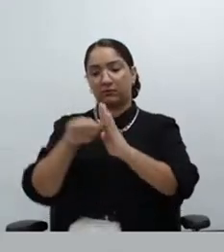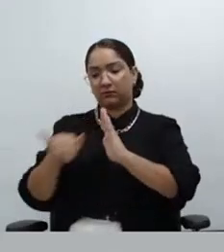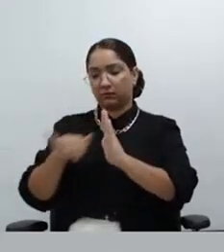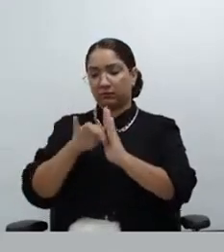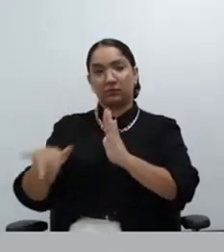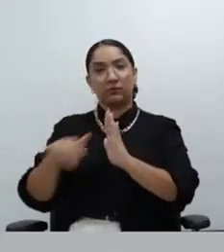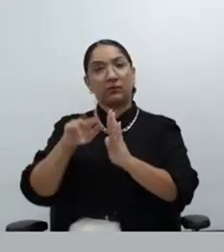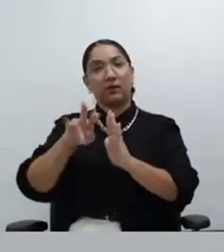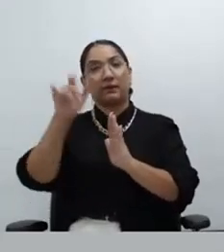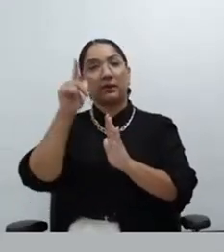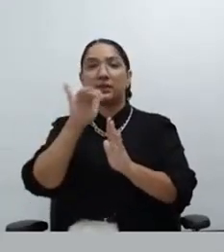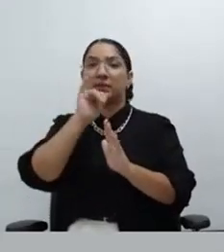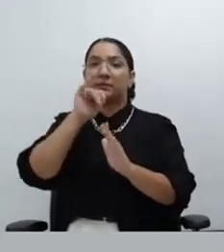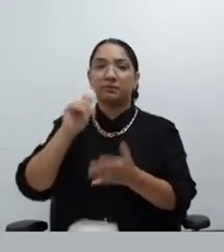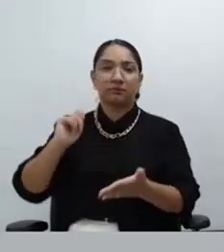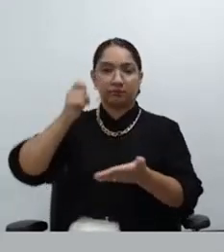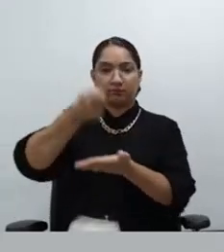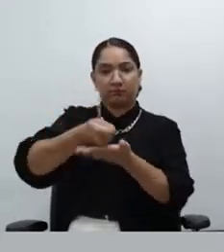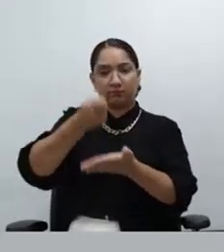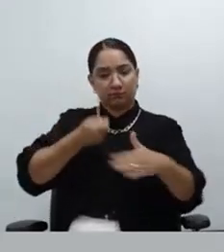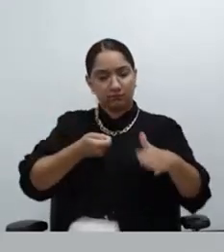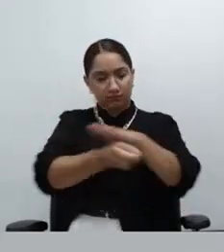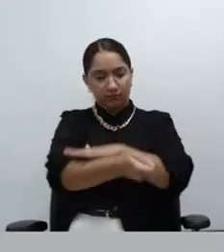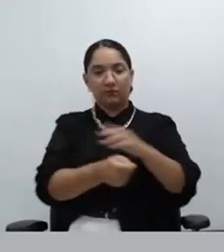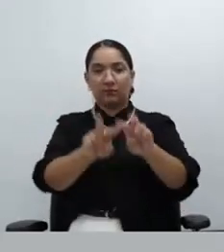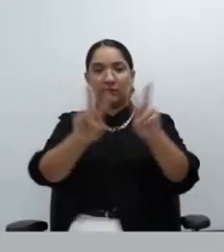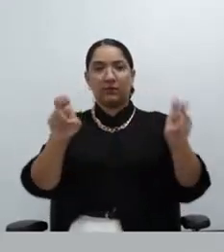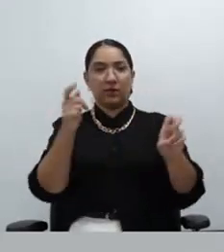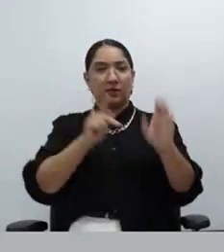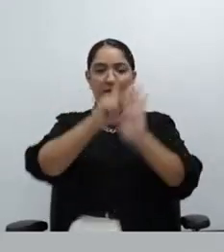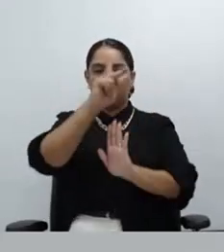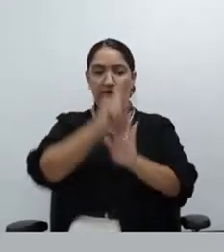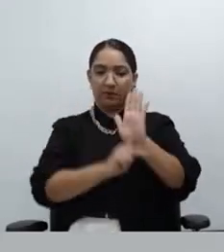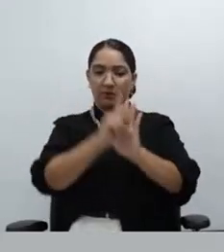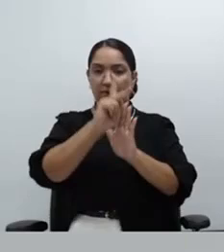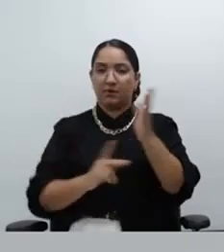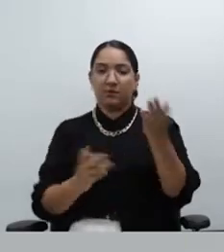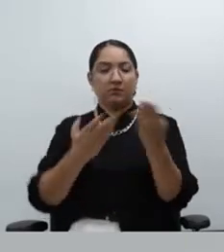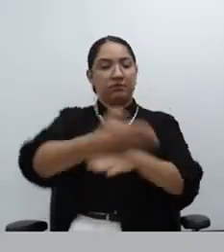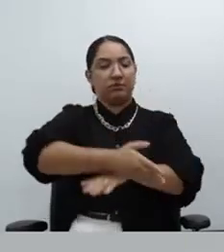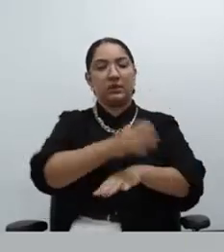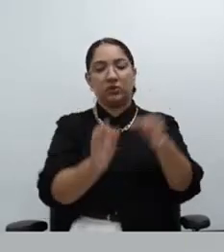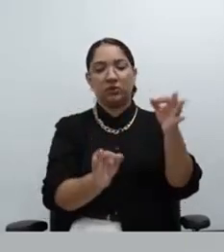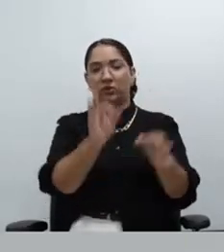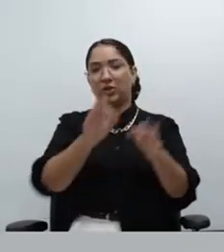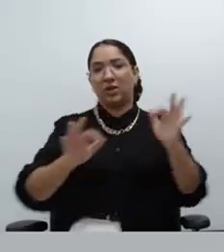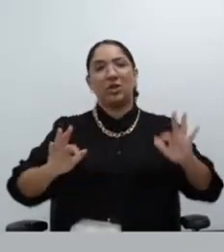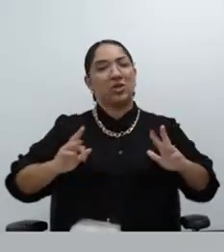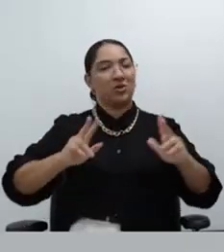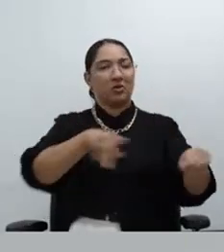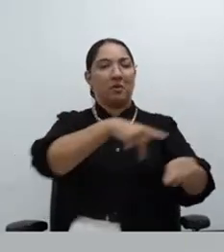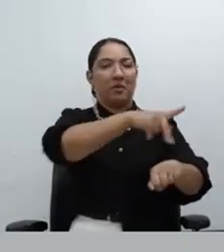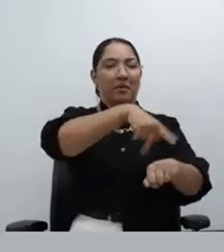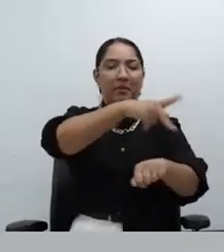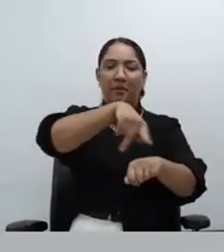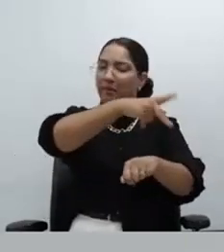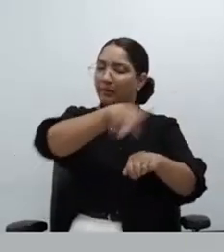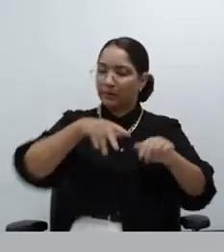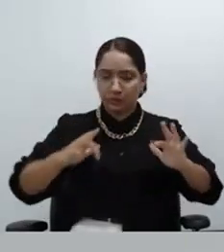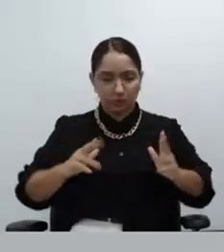fornecimento de subsídios financeiros a projetos de acesso à justiça de todo o país. É